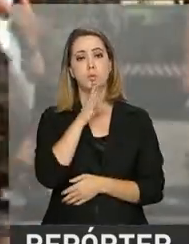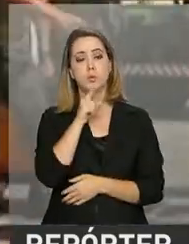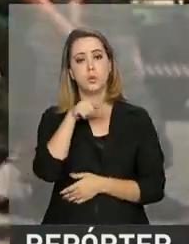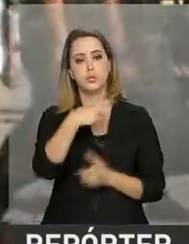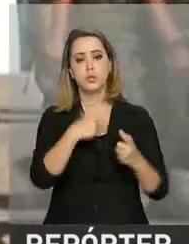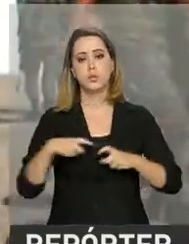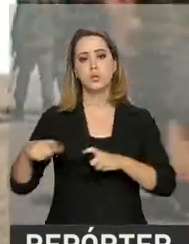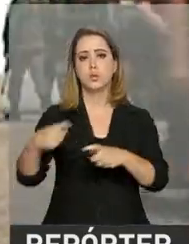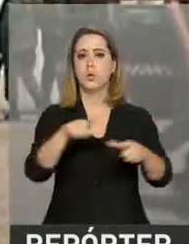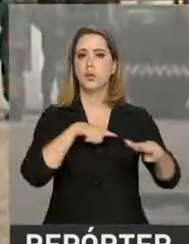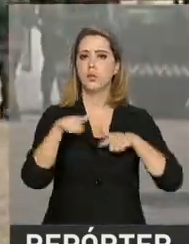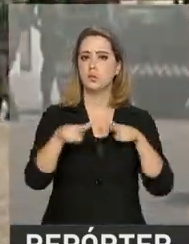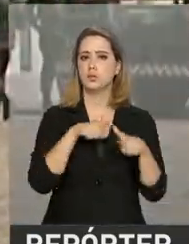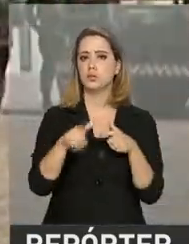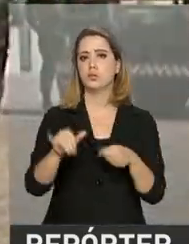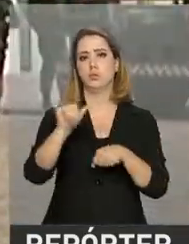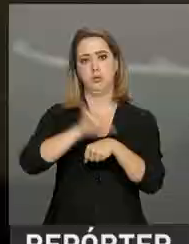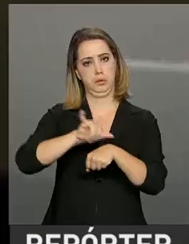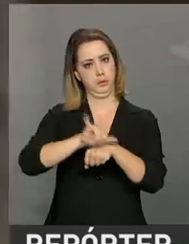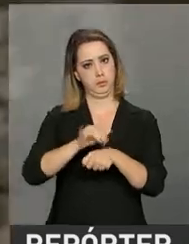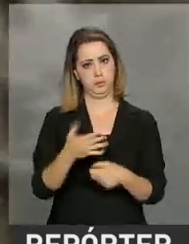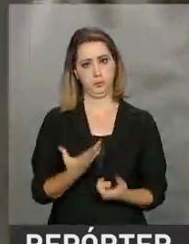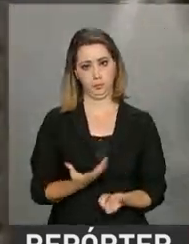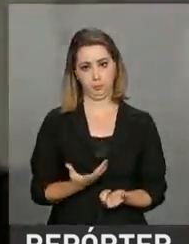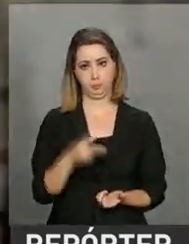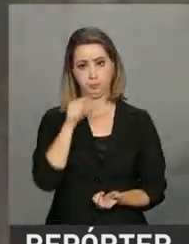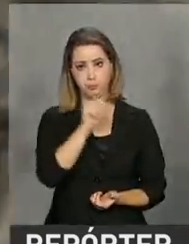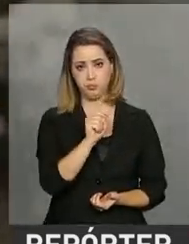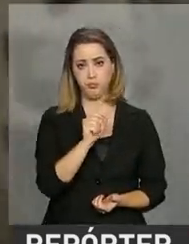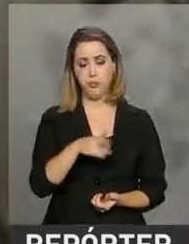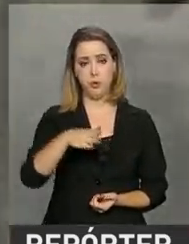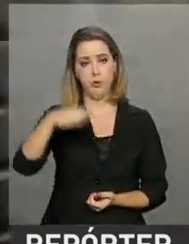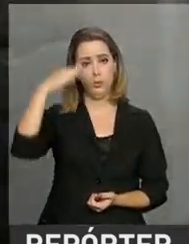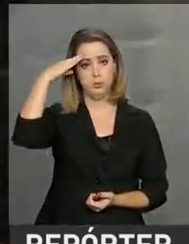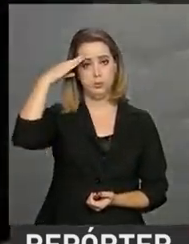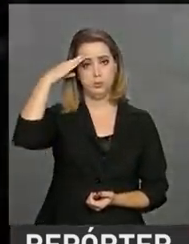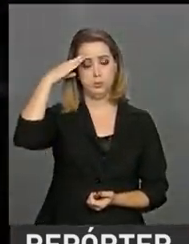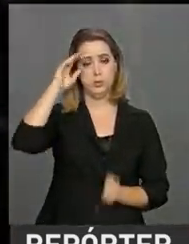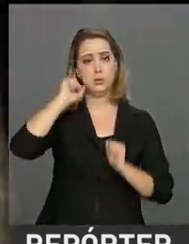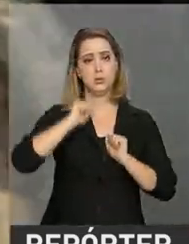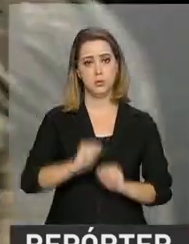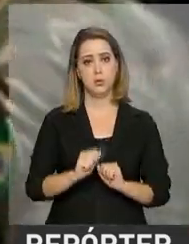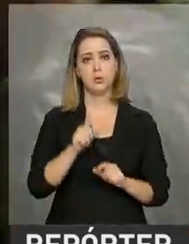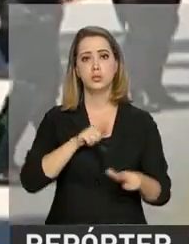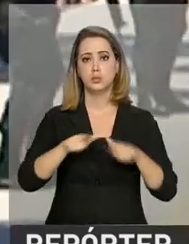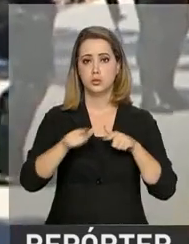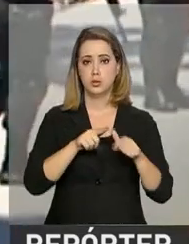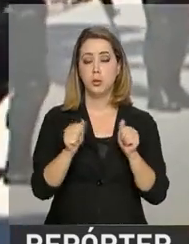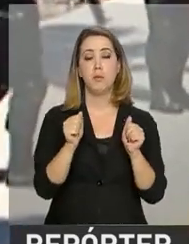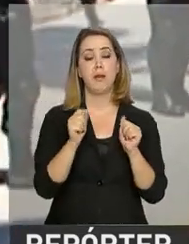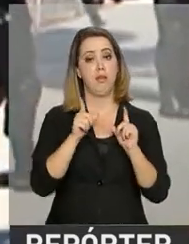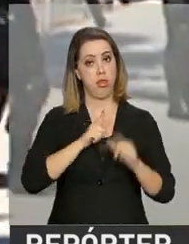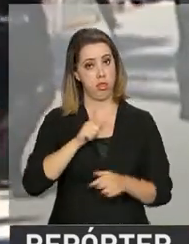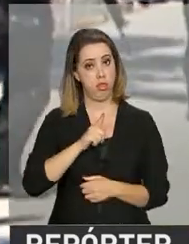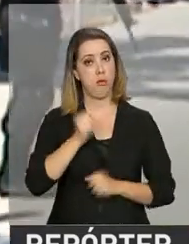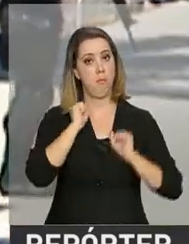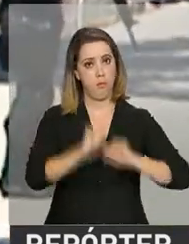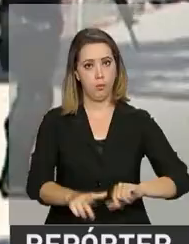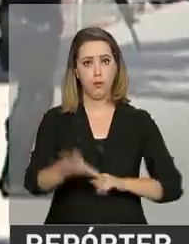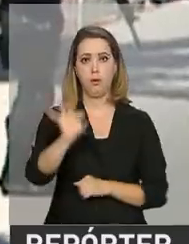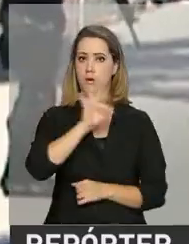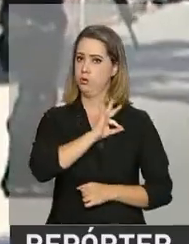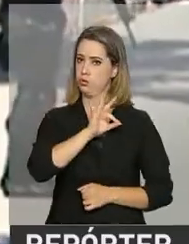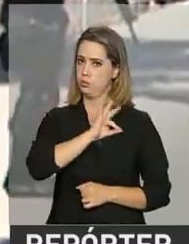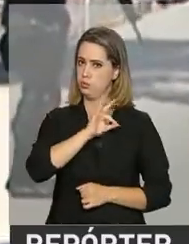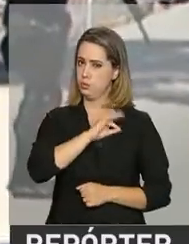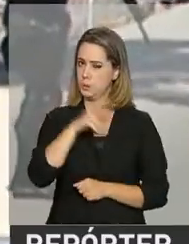área de atuação na região metropolitana de Natal as forças armadas vão poder atuar com o poder de polícia no Patrulhamento na capital